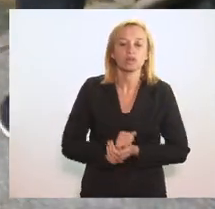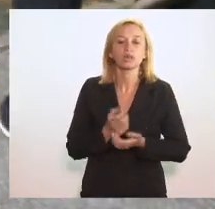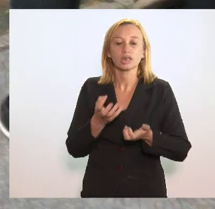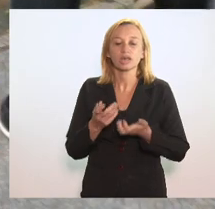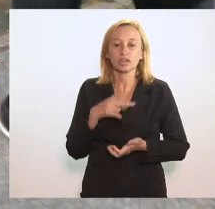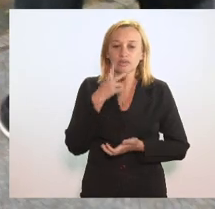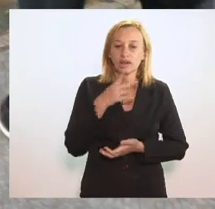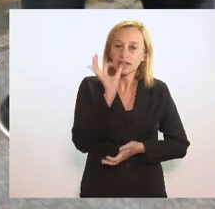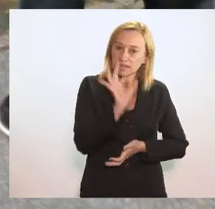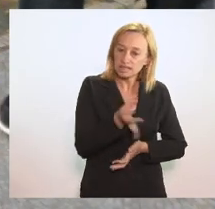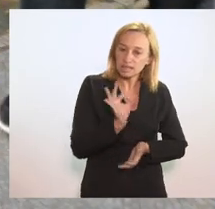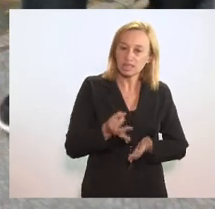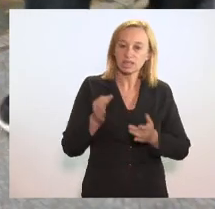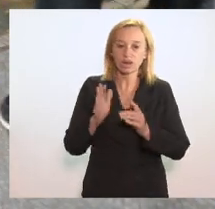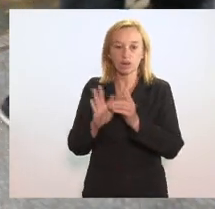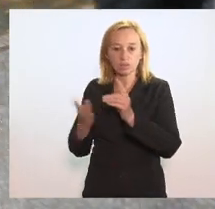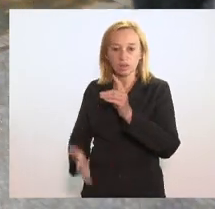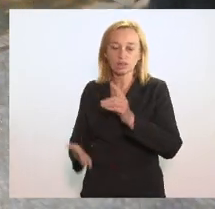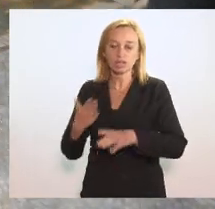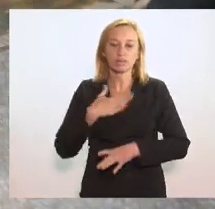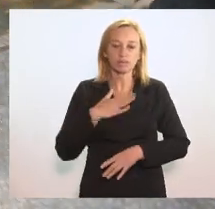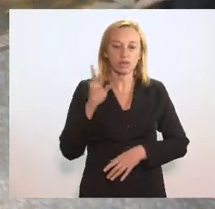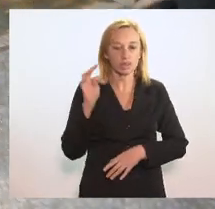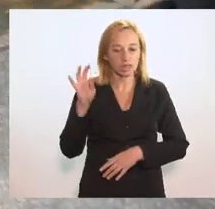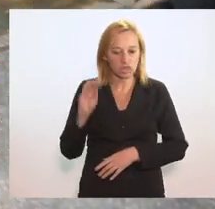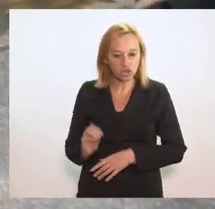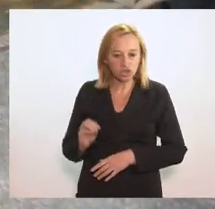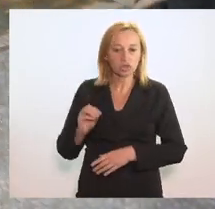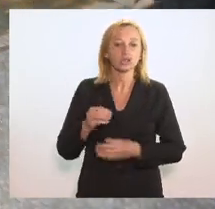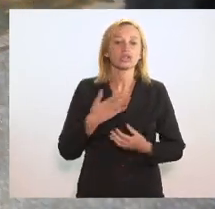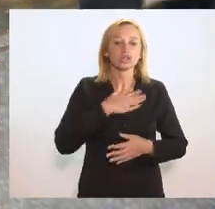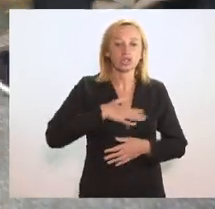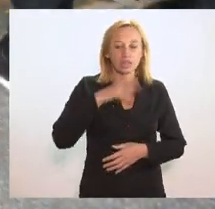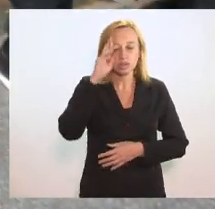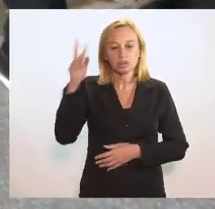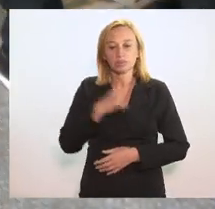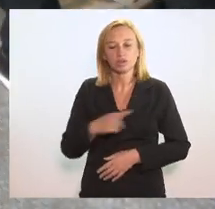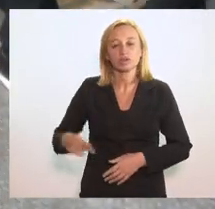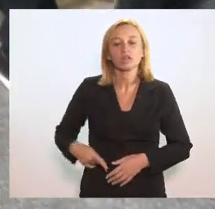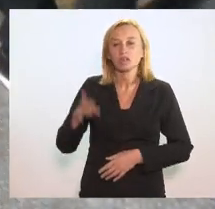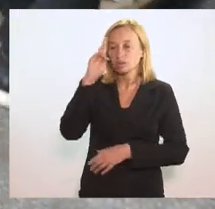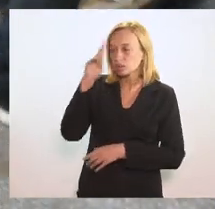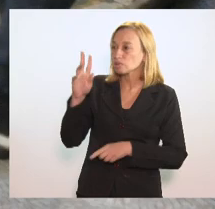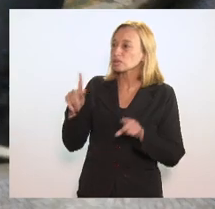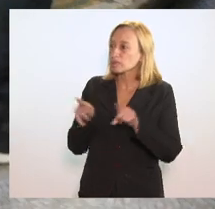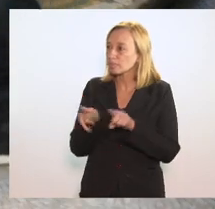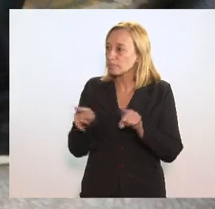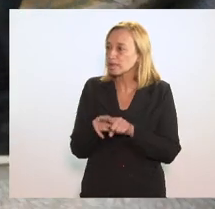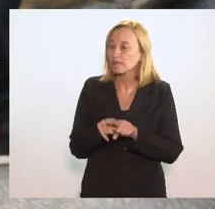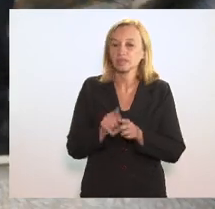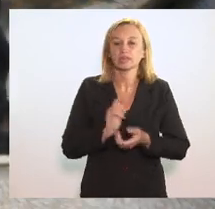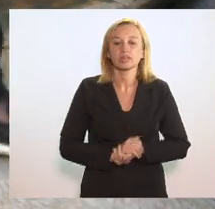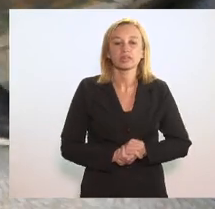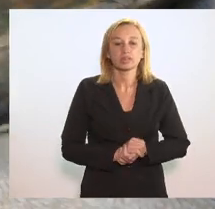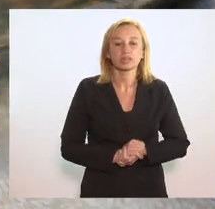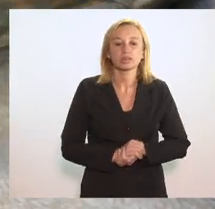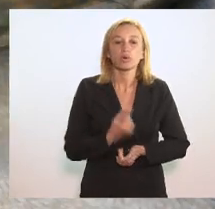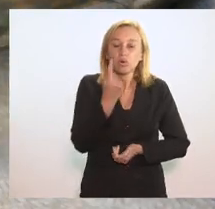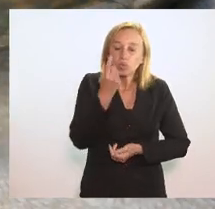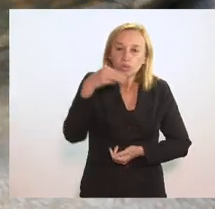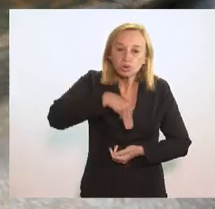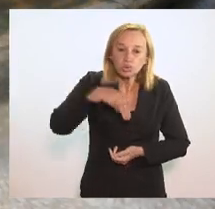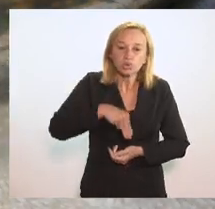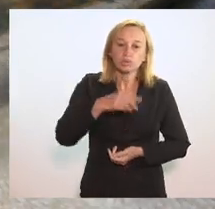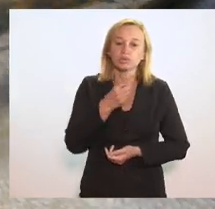aqui a minha homenagem ao Renatinho. E gostaria, senhor presidente, que o senhor também decretasse um minuto